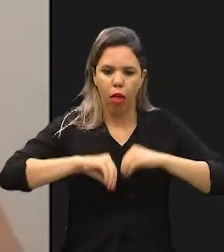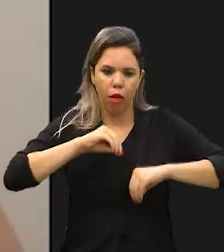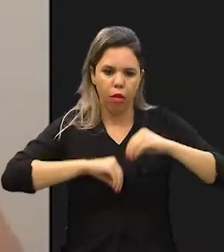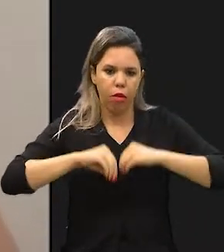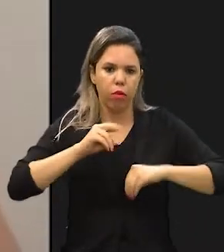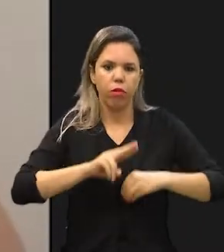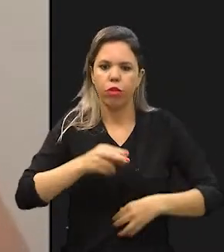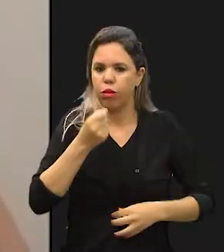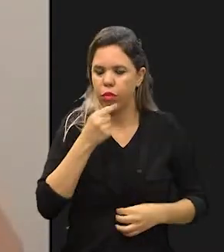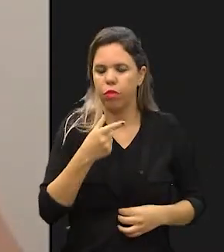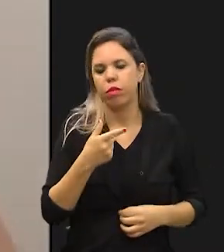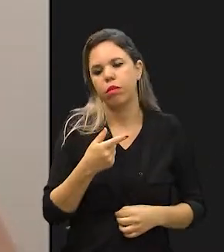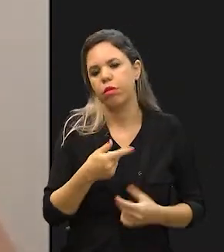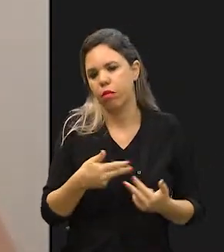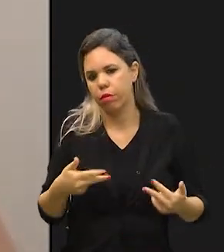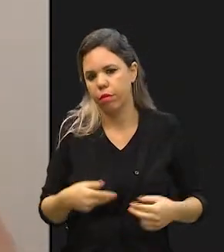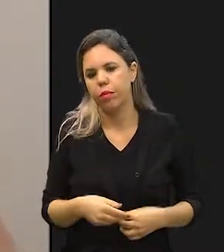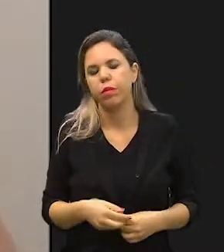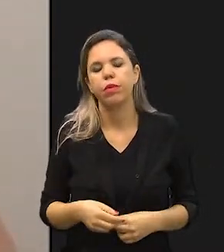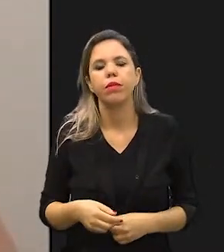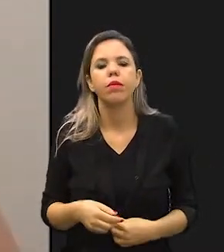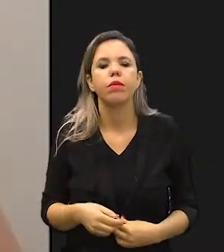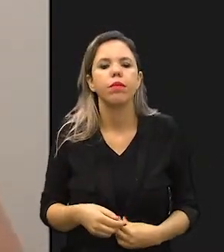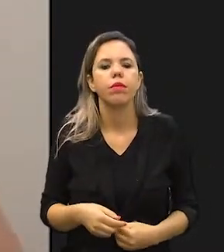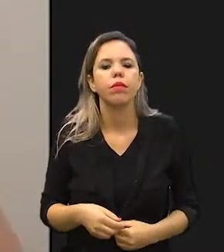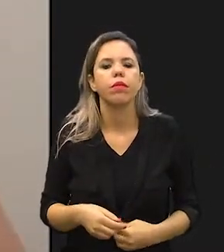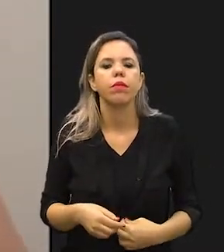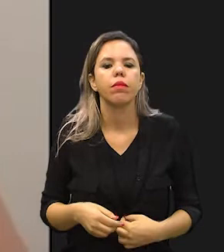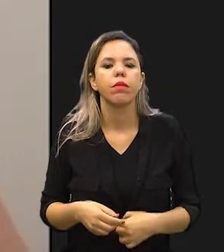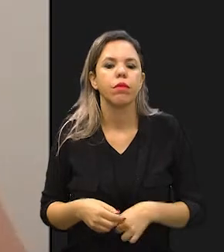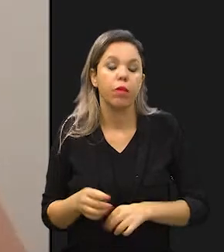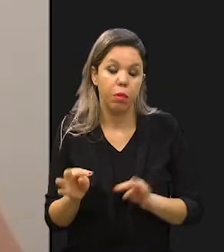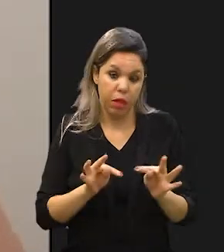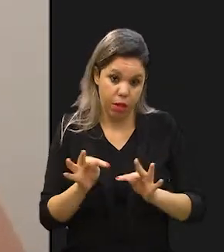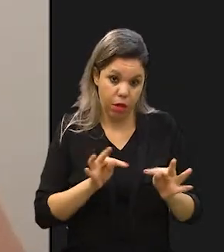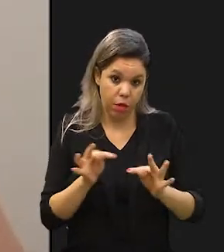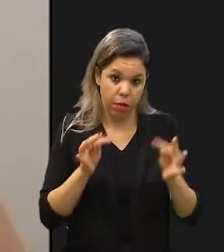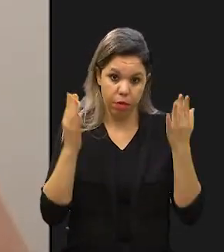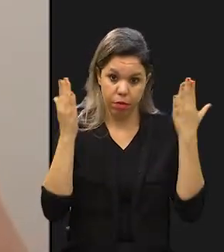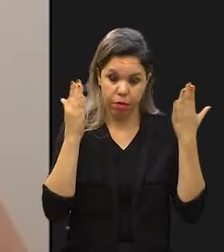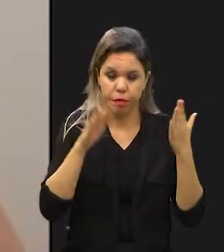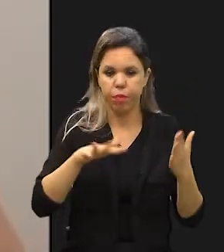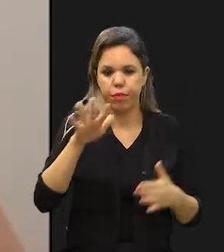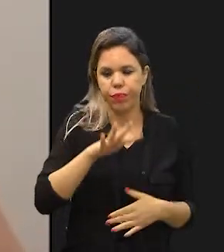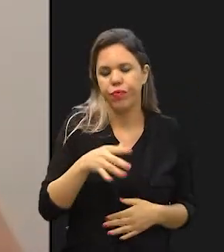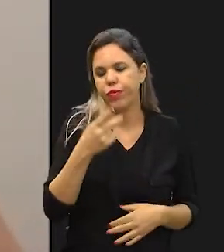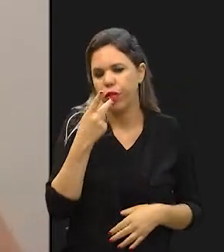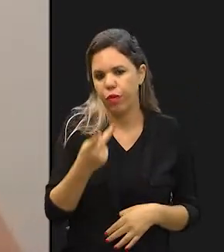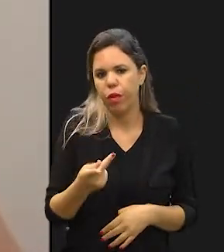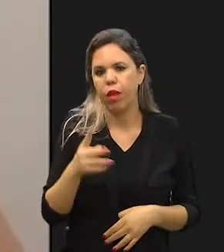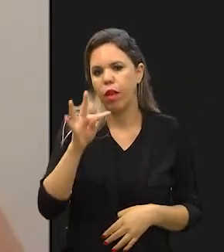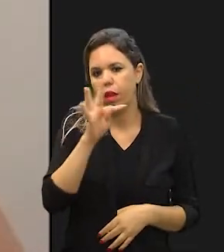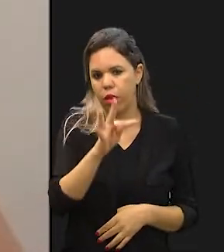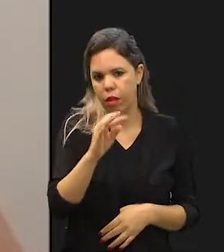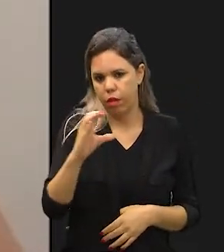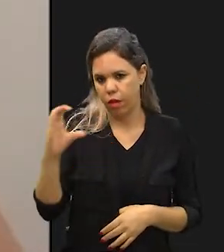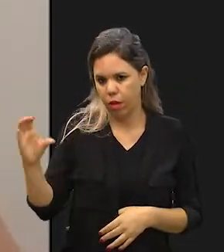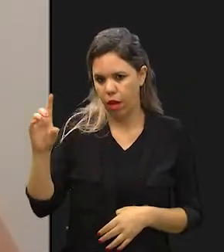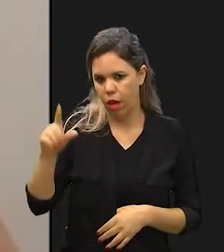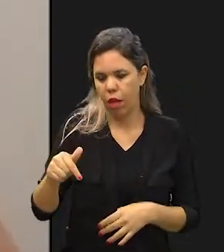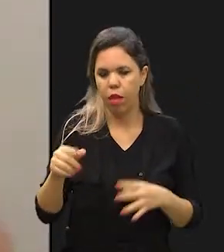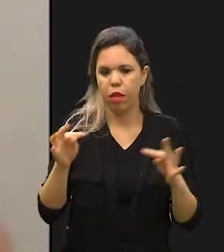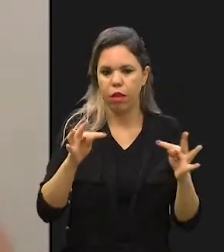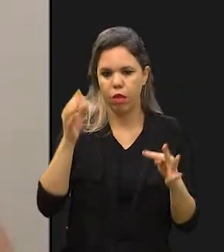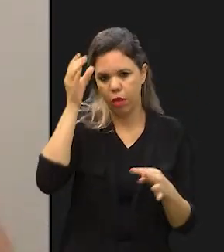depressão, utilizam-se de outras medicações, e também a terapia. Né? No geral, a gente fala muito do TCC, que é a